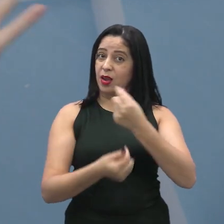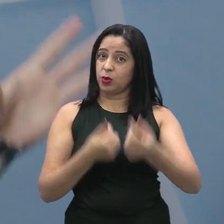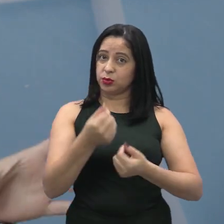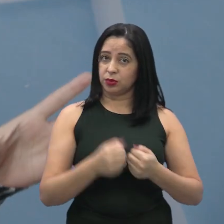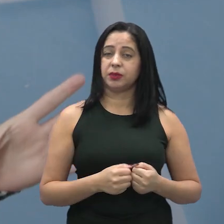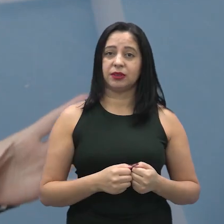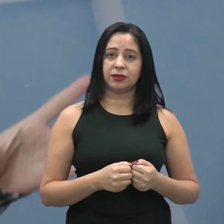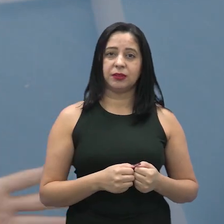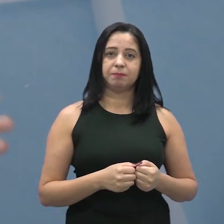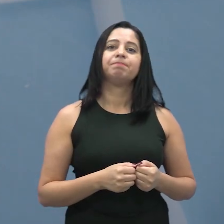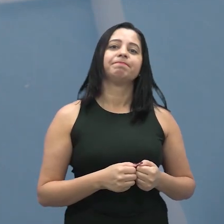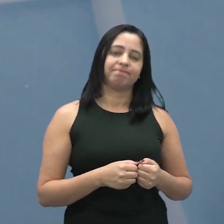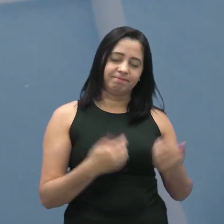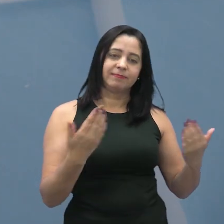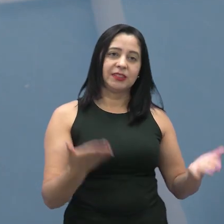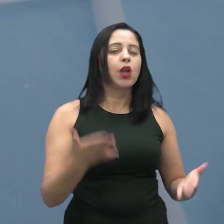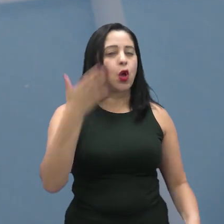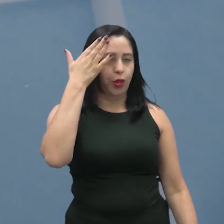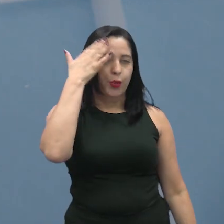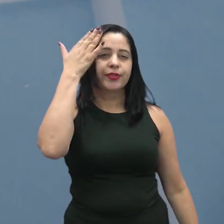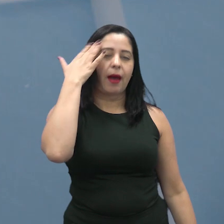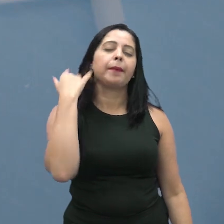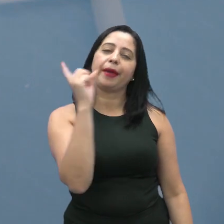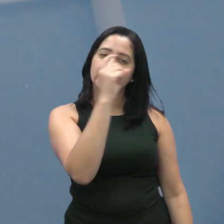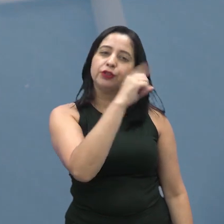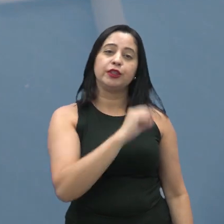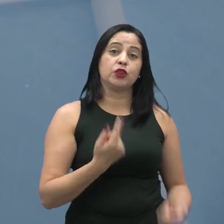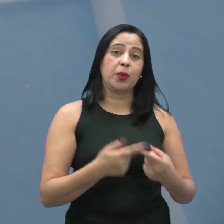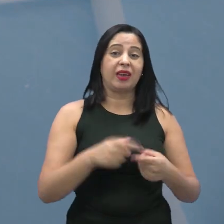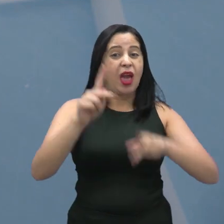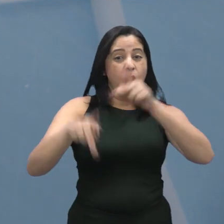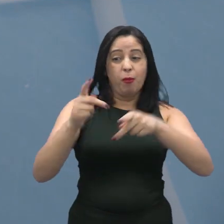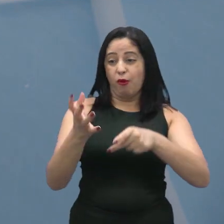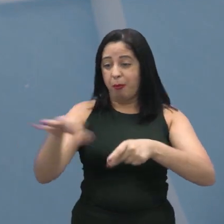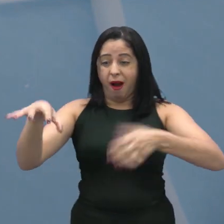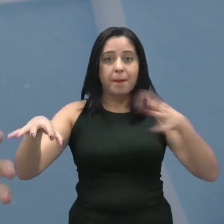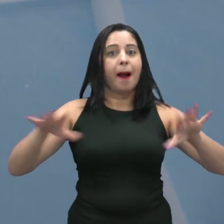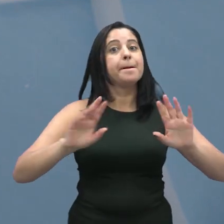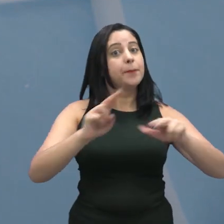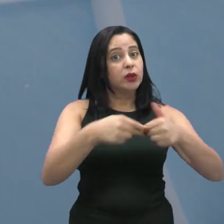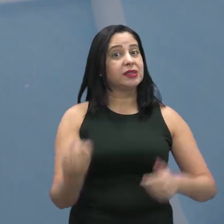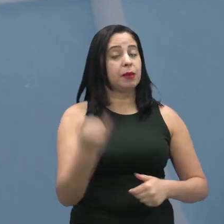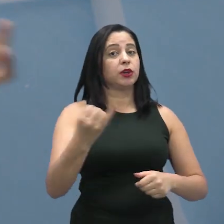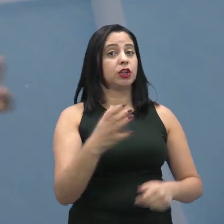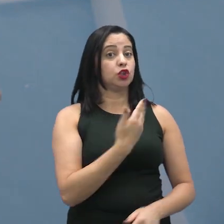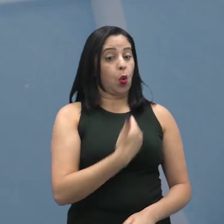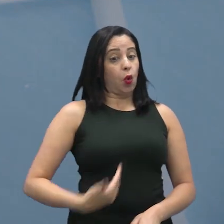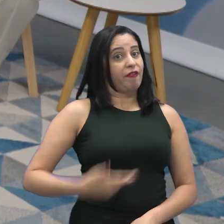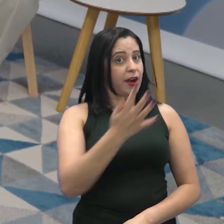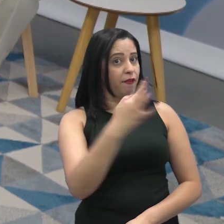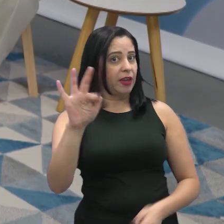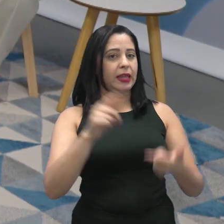que nem sempre é possível, por conta justamente das ideologias políticas, mas que governo federal, estadual, municipal